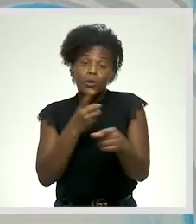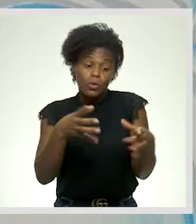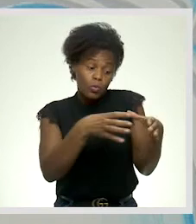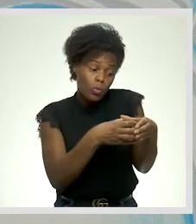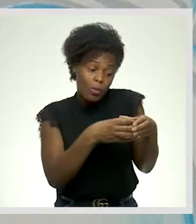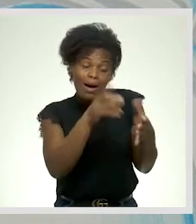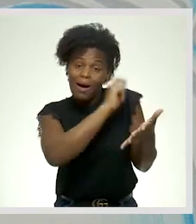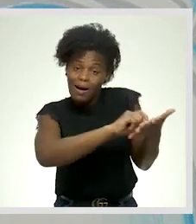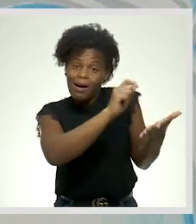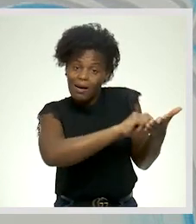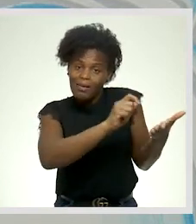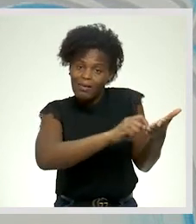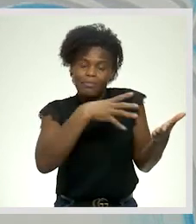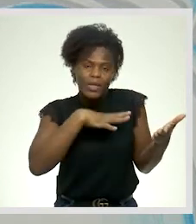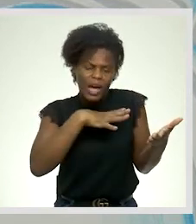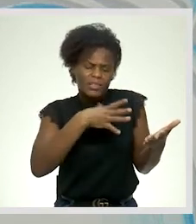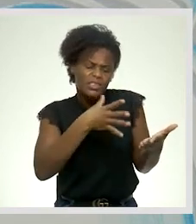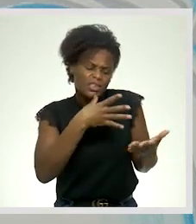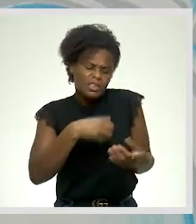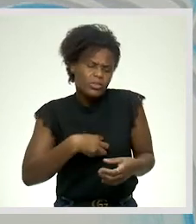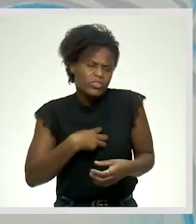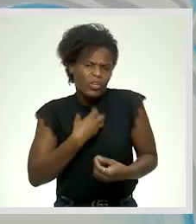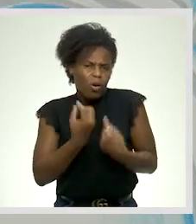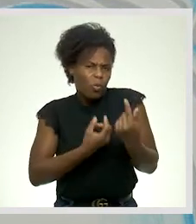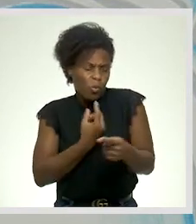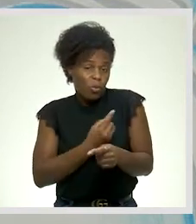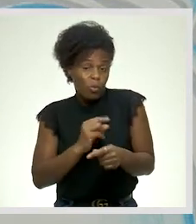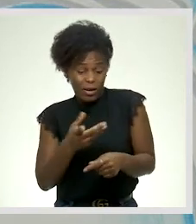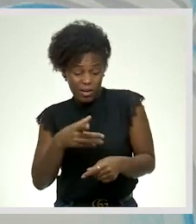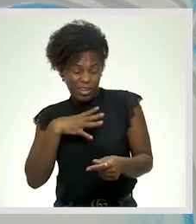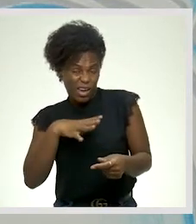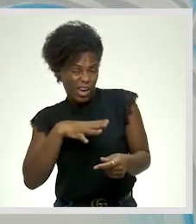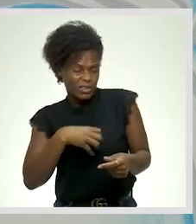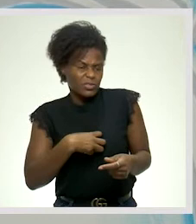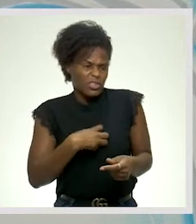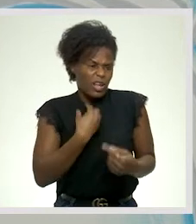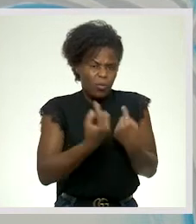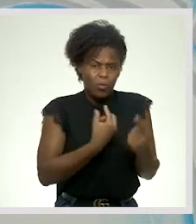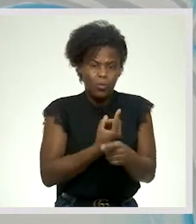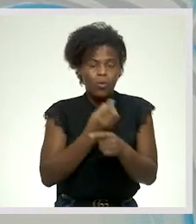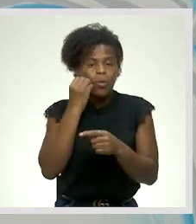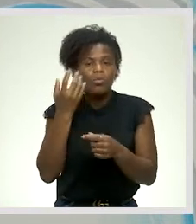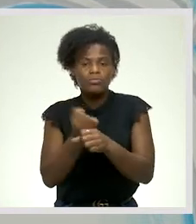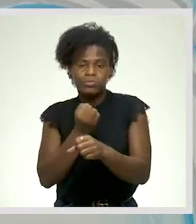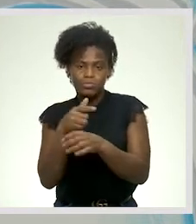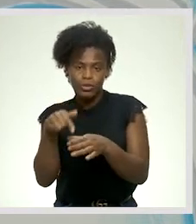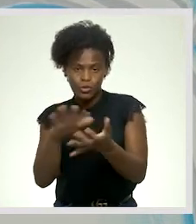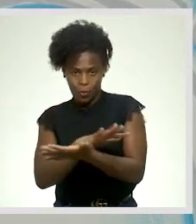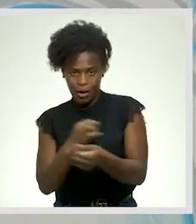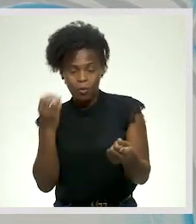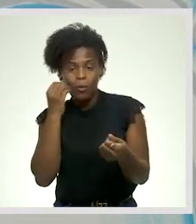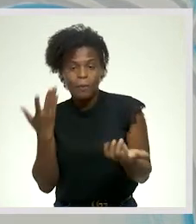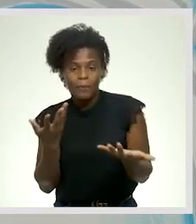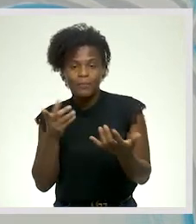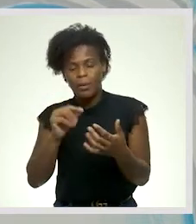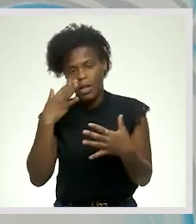tenha intenção de desabafar alguma coisa. Quando ele quiser desabafar alguma coisa relacionada com o funcionamento do jornal, é